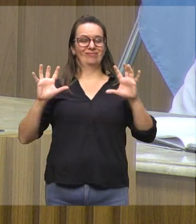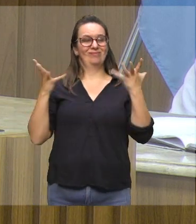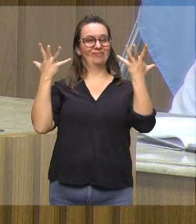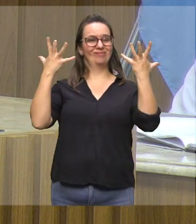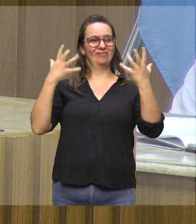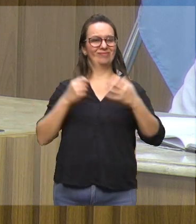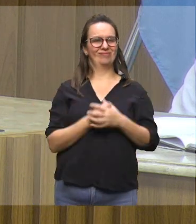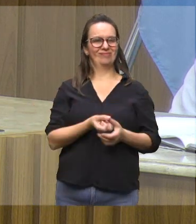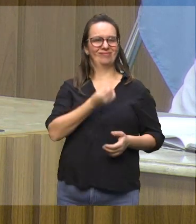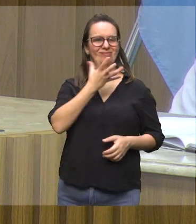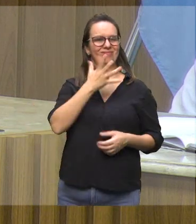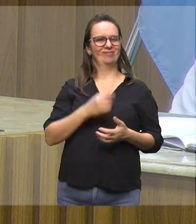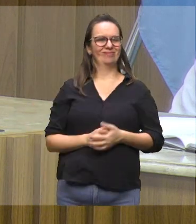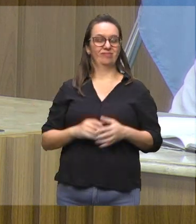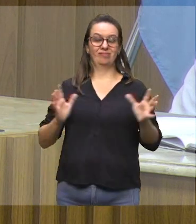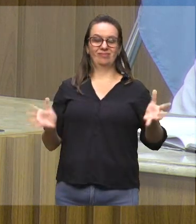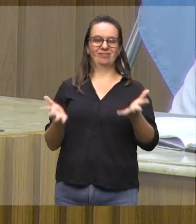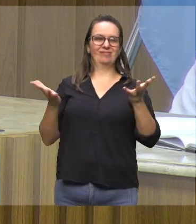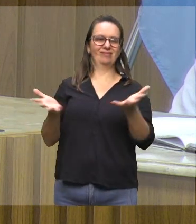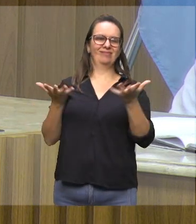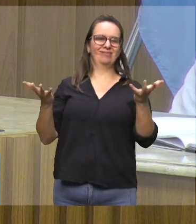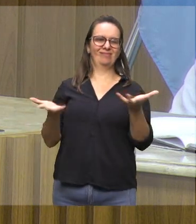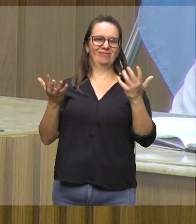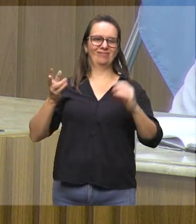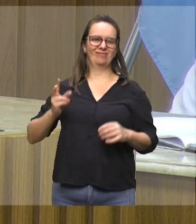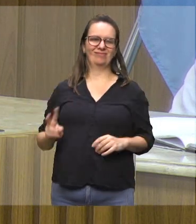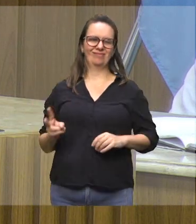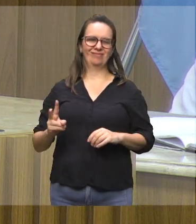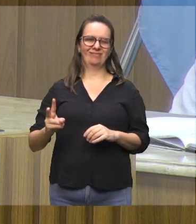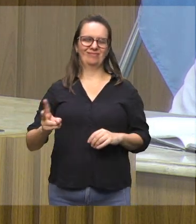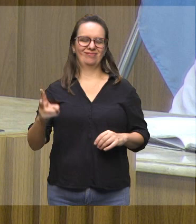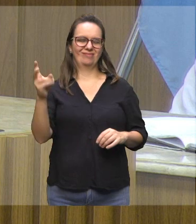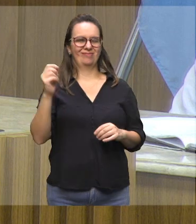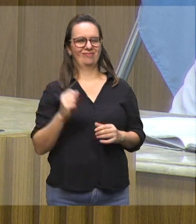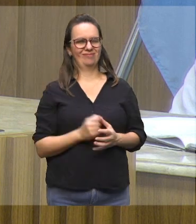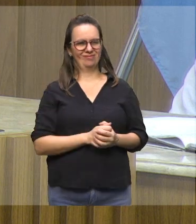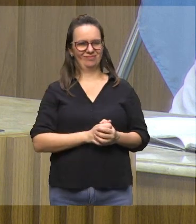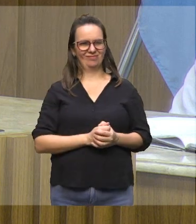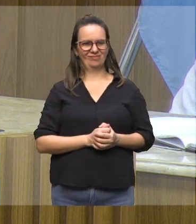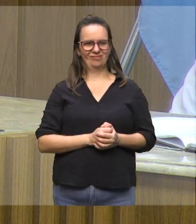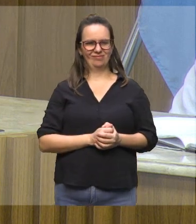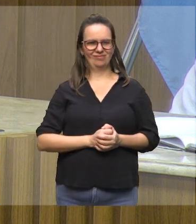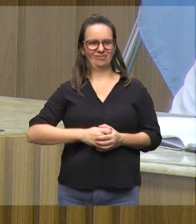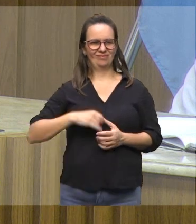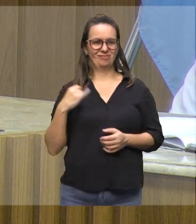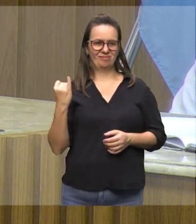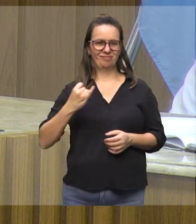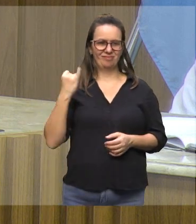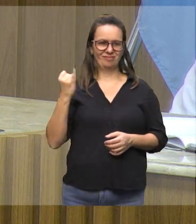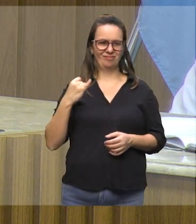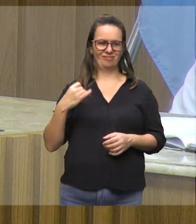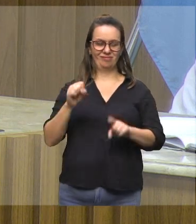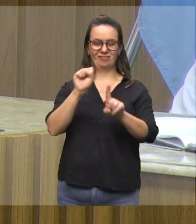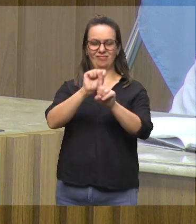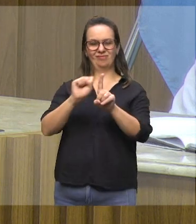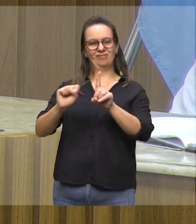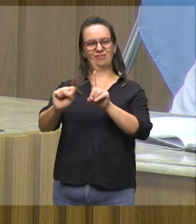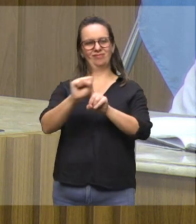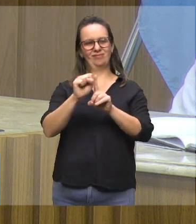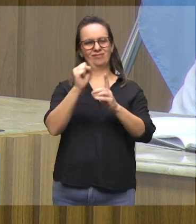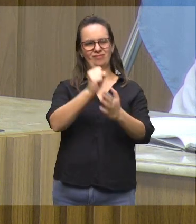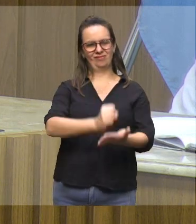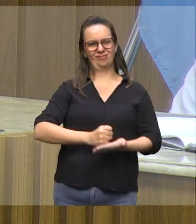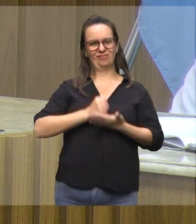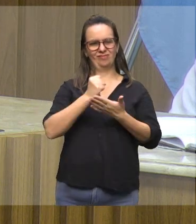sempre incentivando eventos dessa natureza, principalmente também a questão social, solidária, que